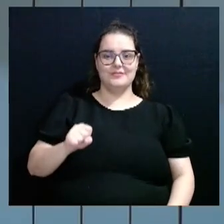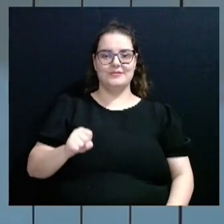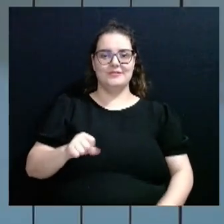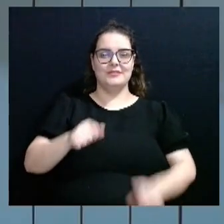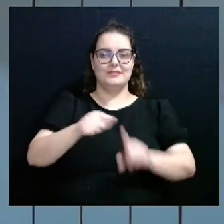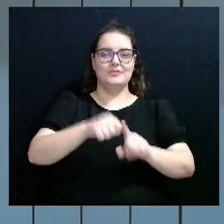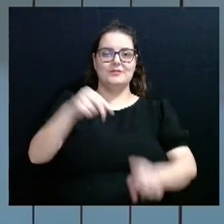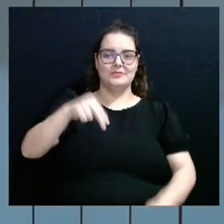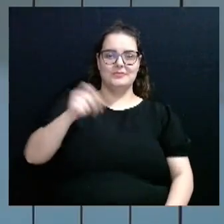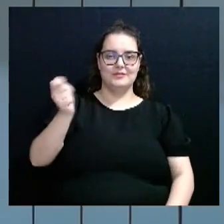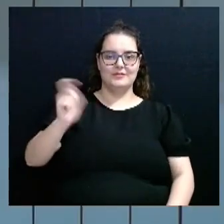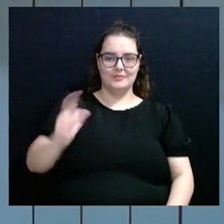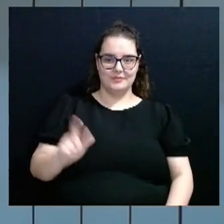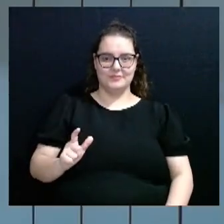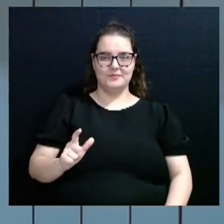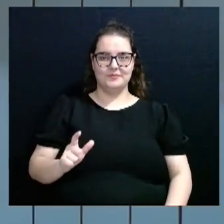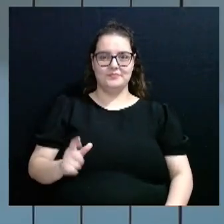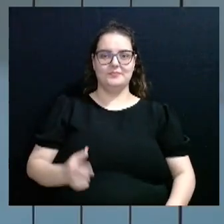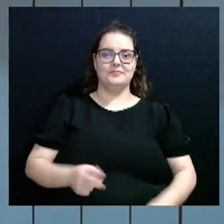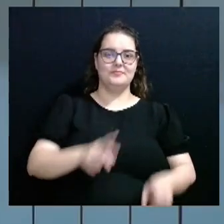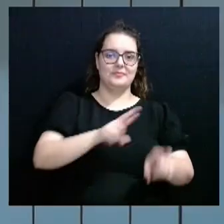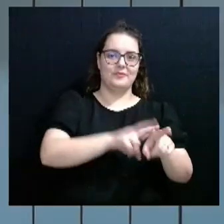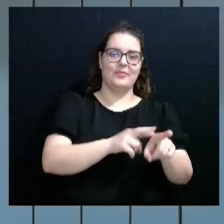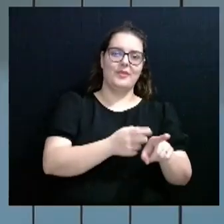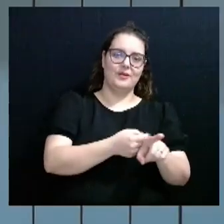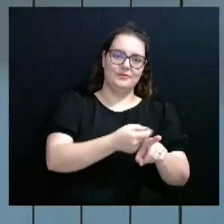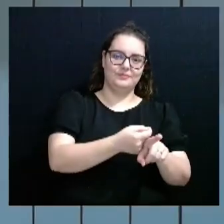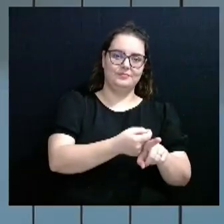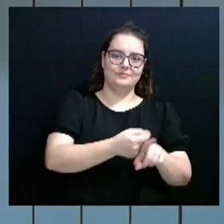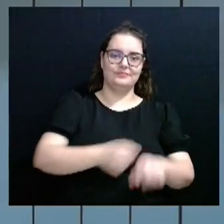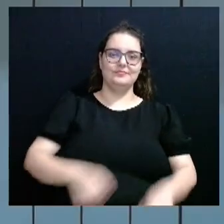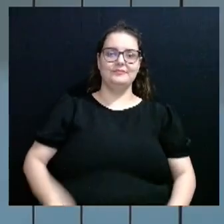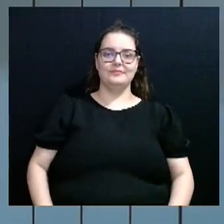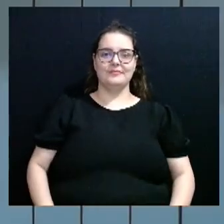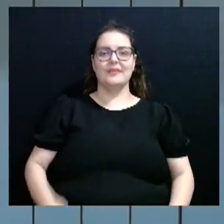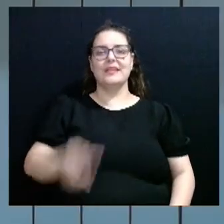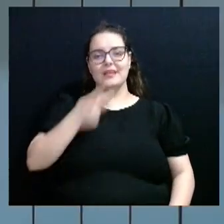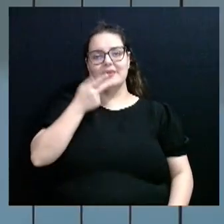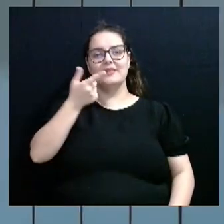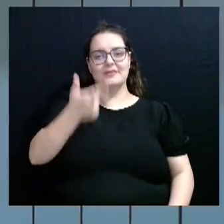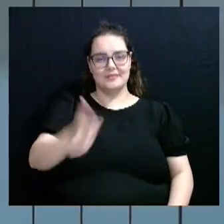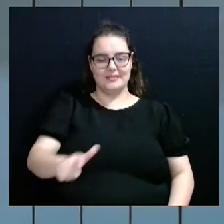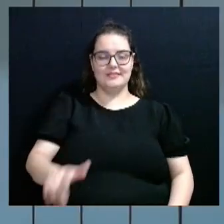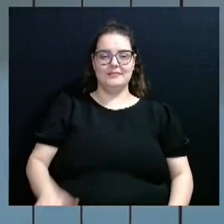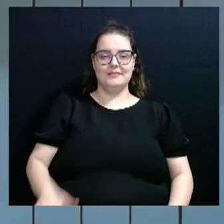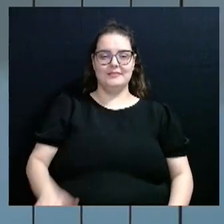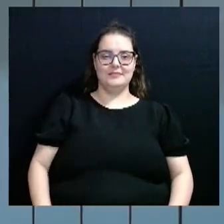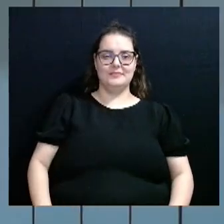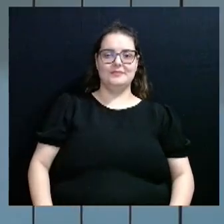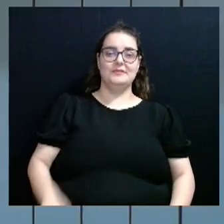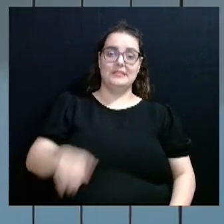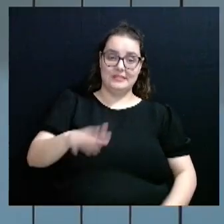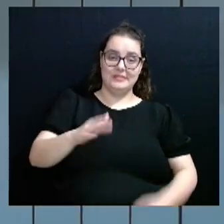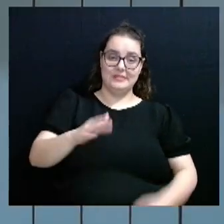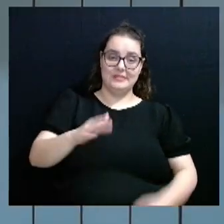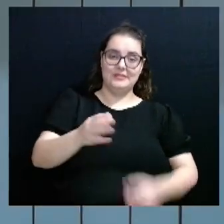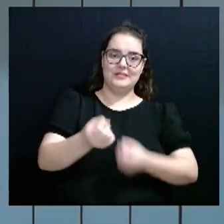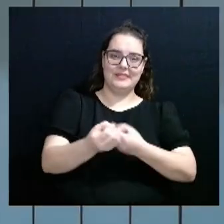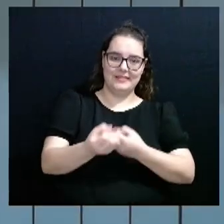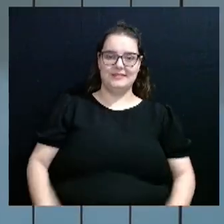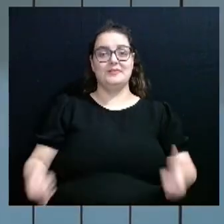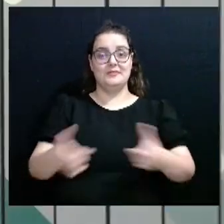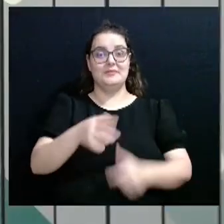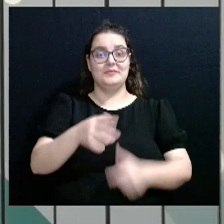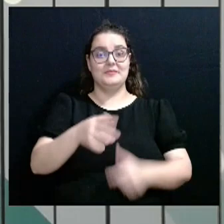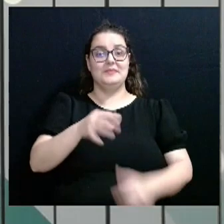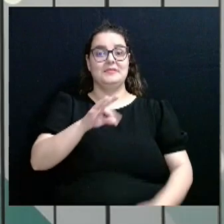Azul, sobre o câncer de próstata. E eu vou repetir novamente, né? Mais informação e menos tabu.